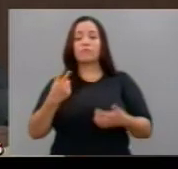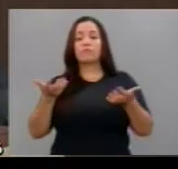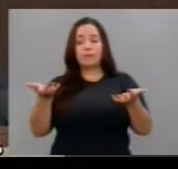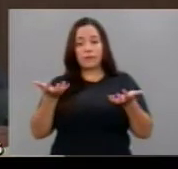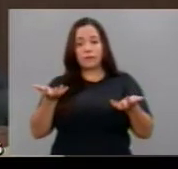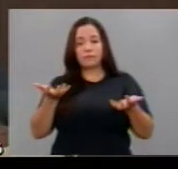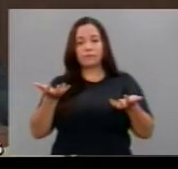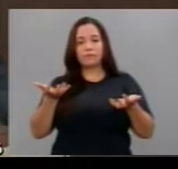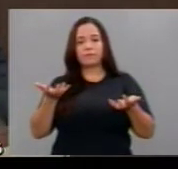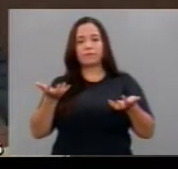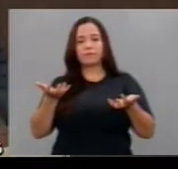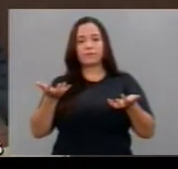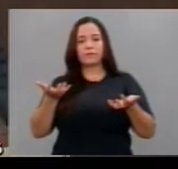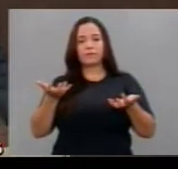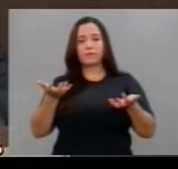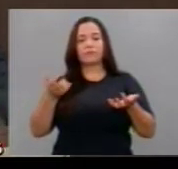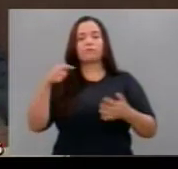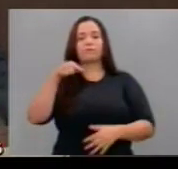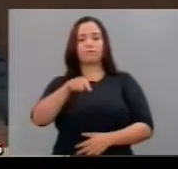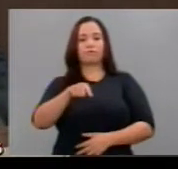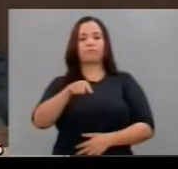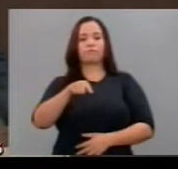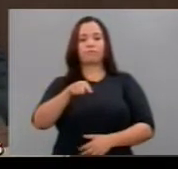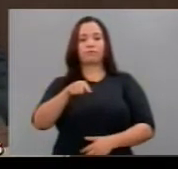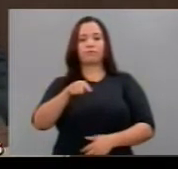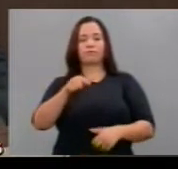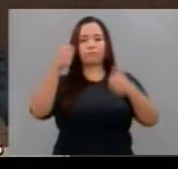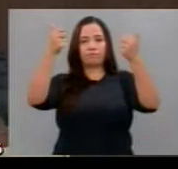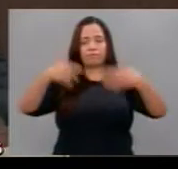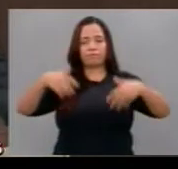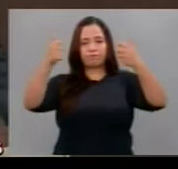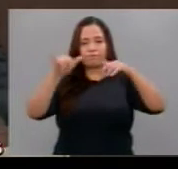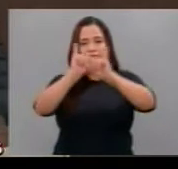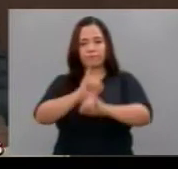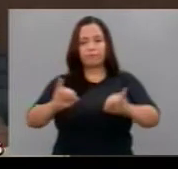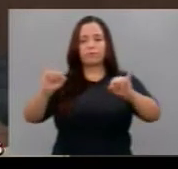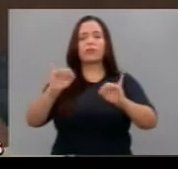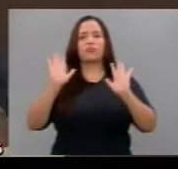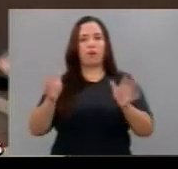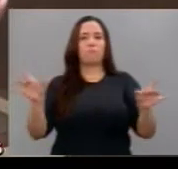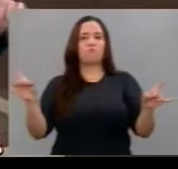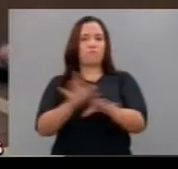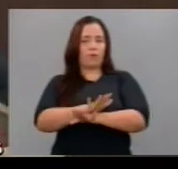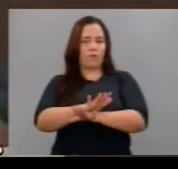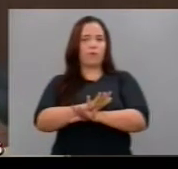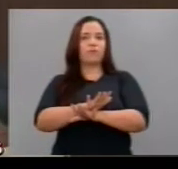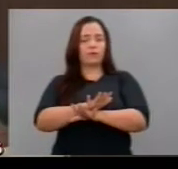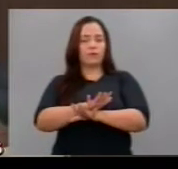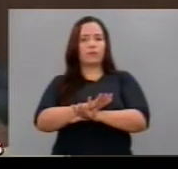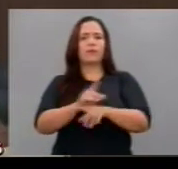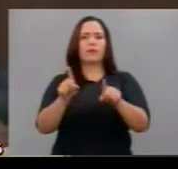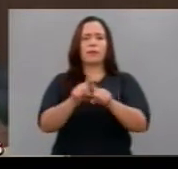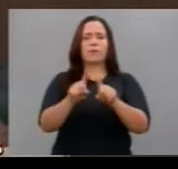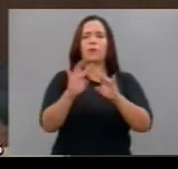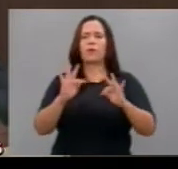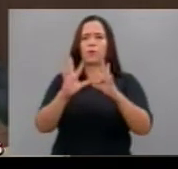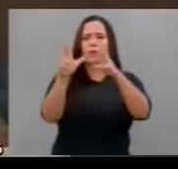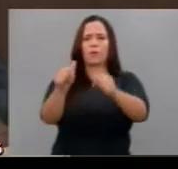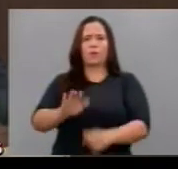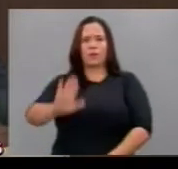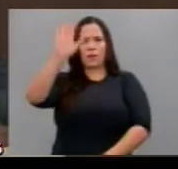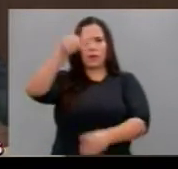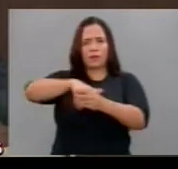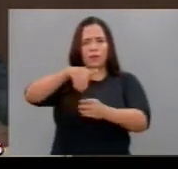aqui fazer esta conclamação. Nós estamos prontos para isso. E para todos os candidatos, e aqui